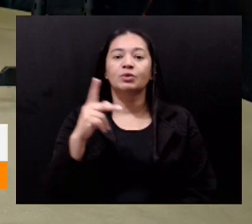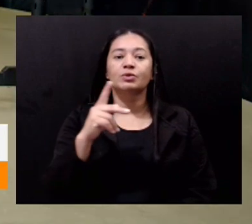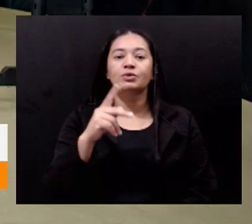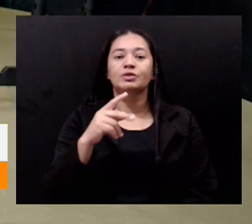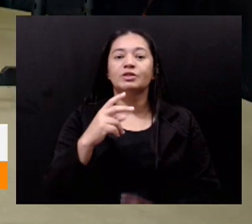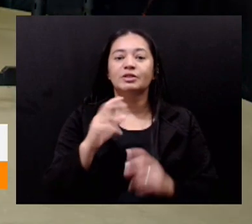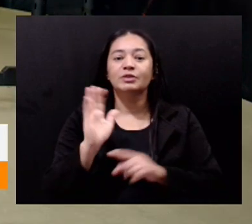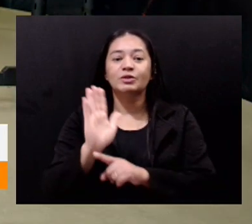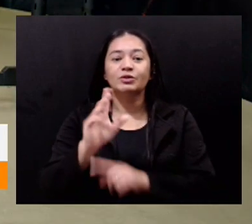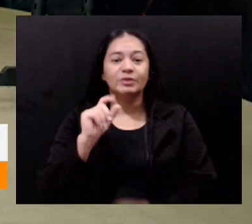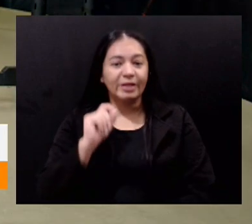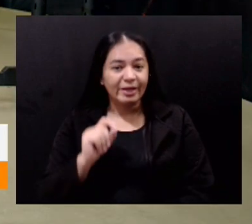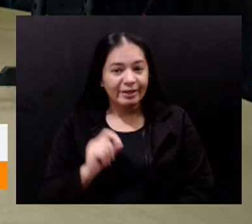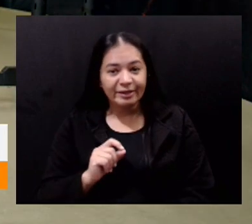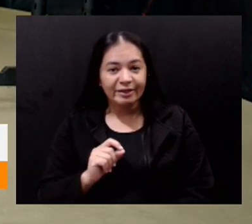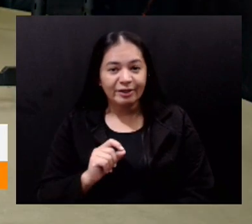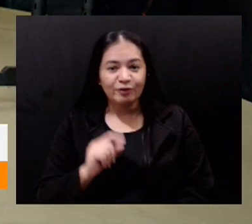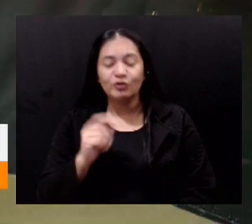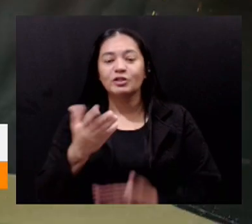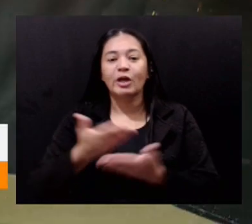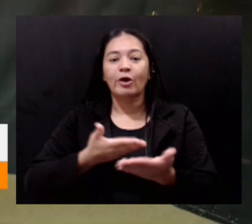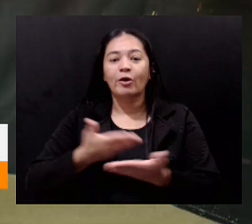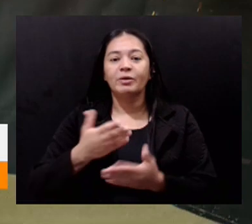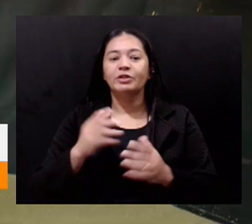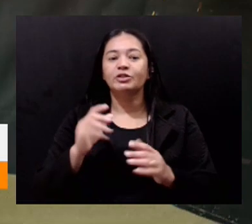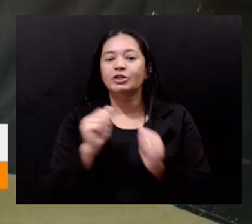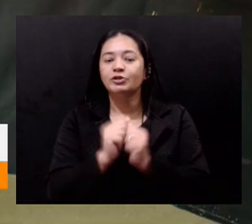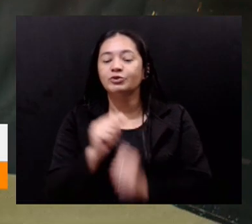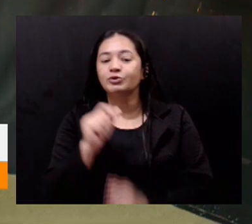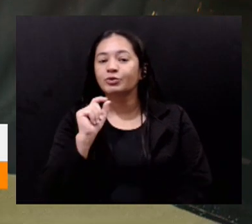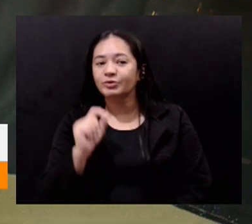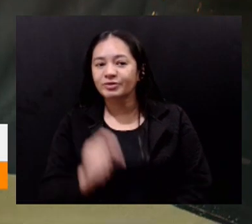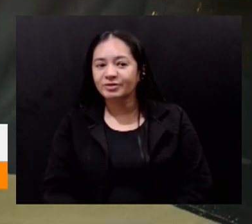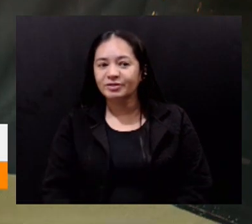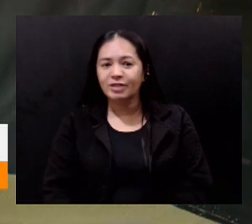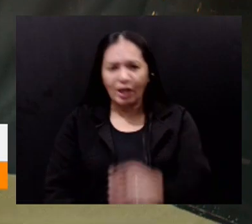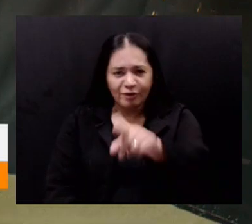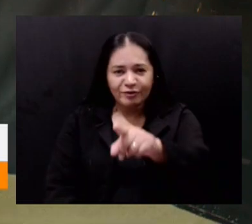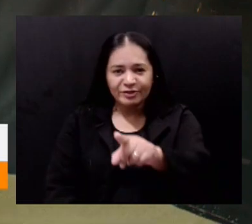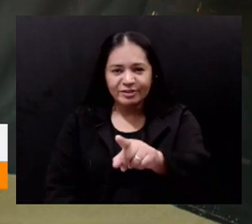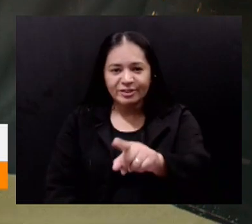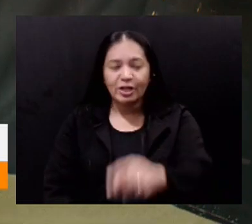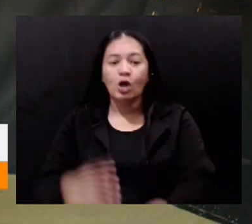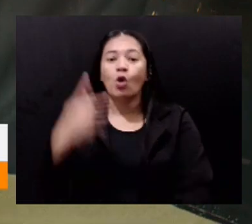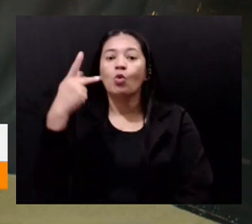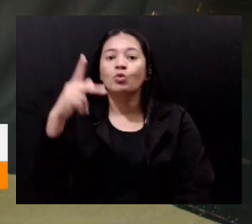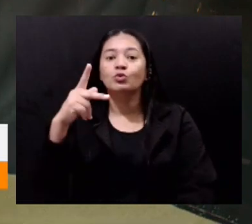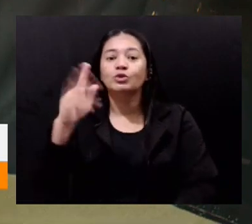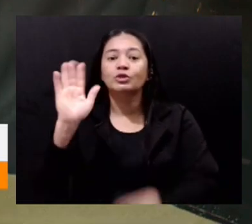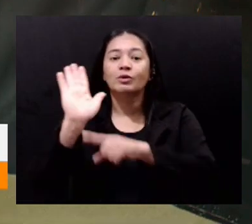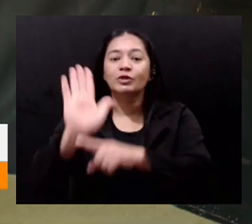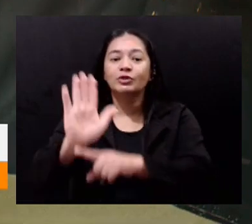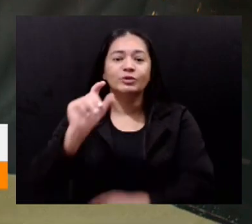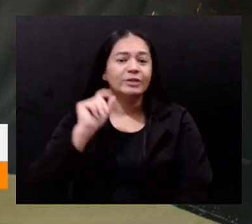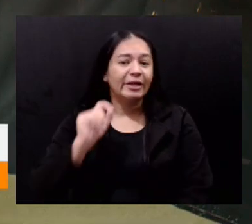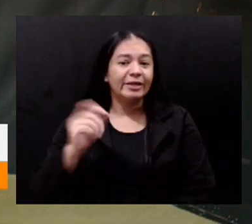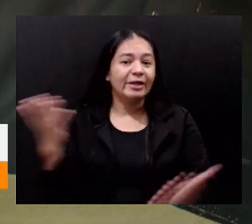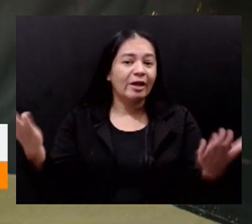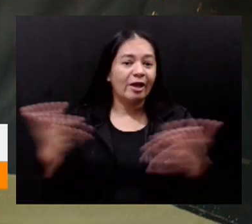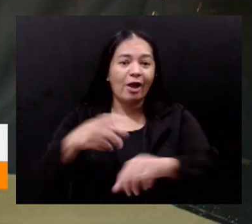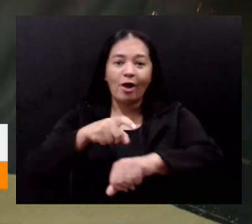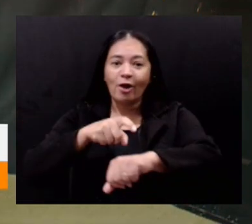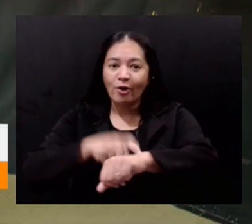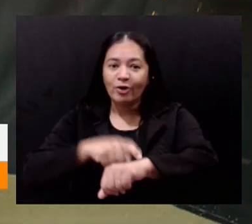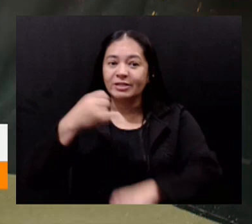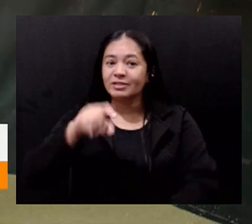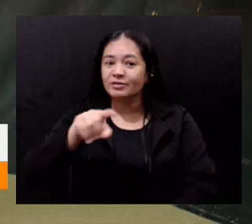quer seu... compartilhar? Aham, e Isso. quem é o seu SOS? Você aí, quem é o seu SOS nesse momento? Se você estiver